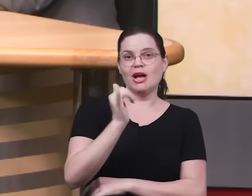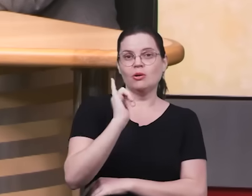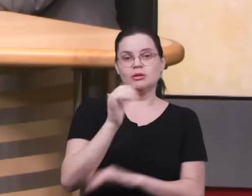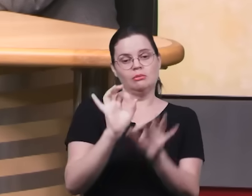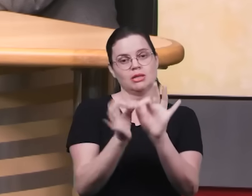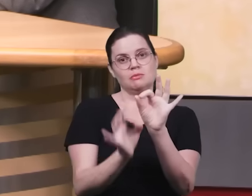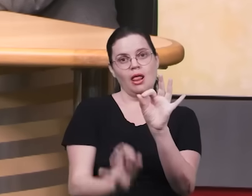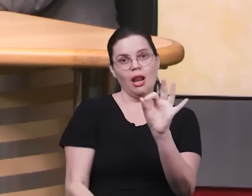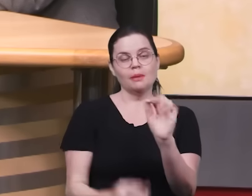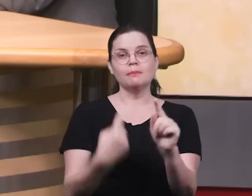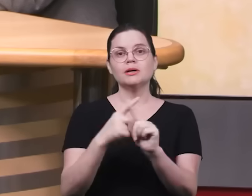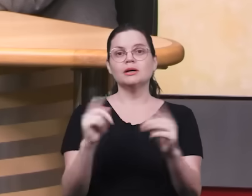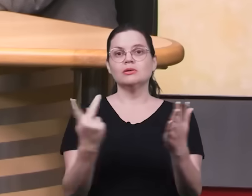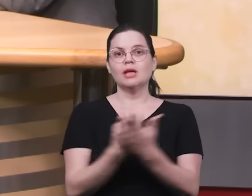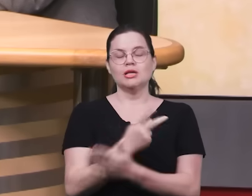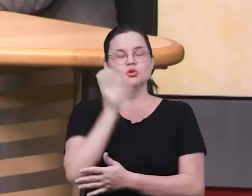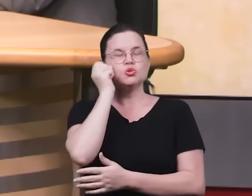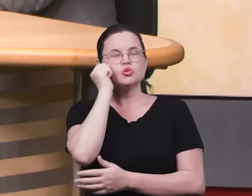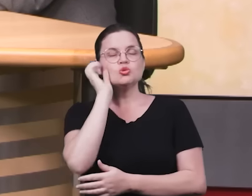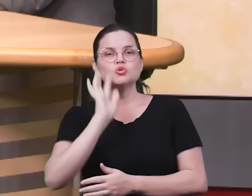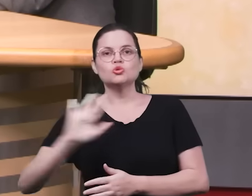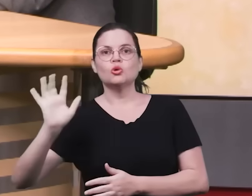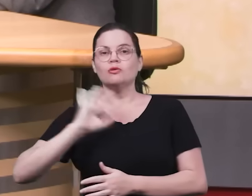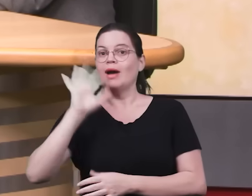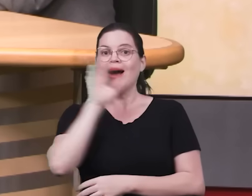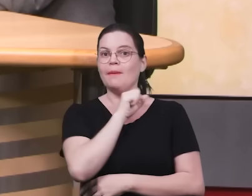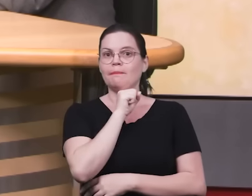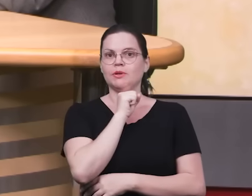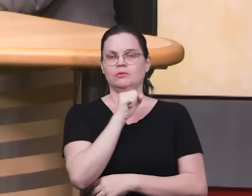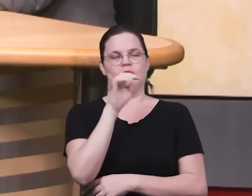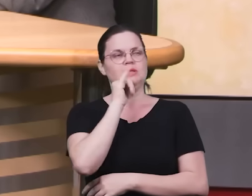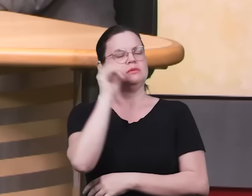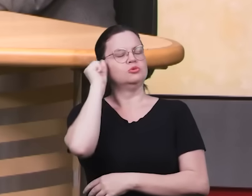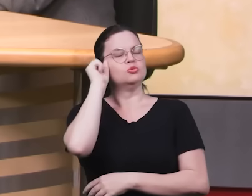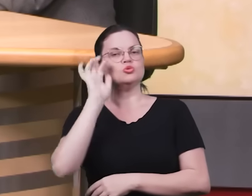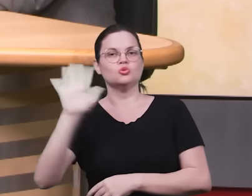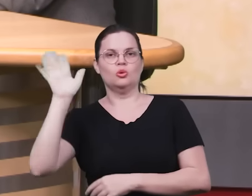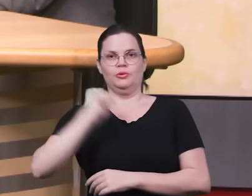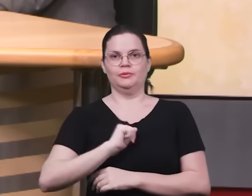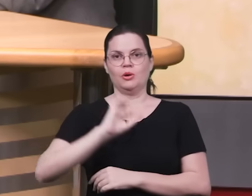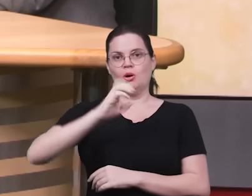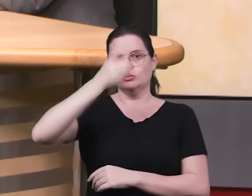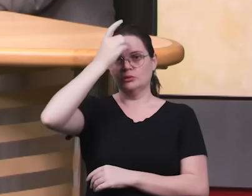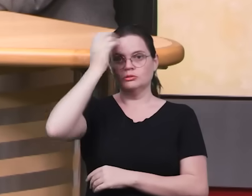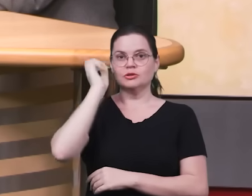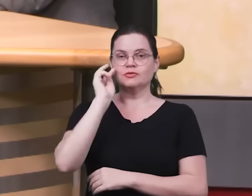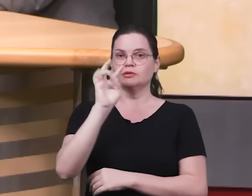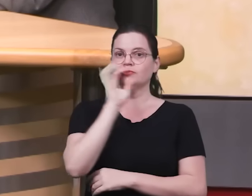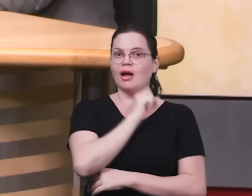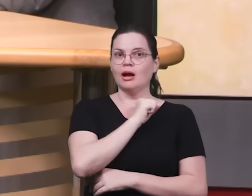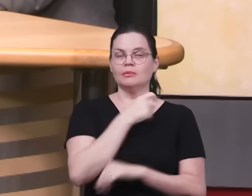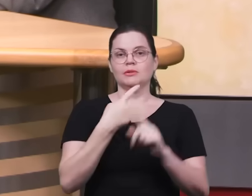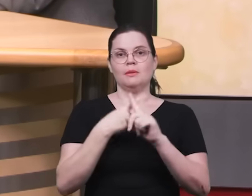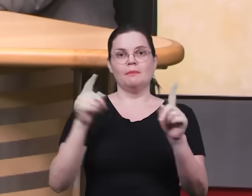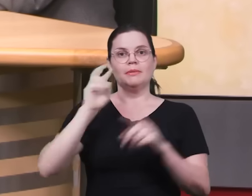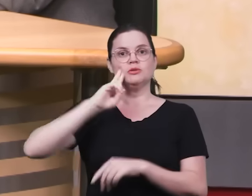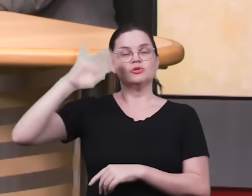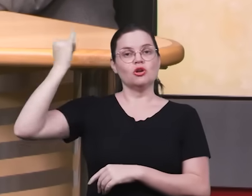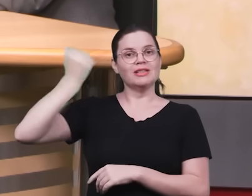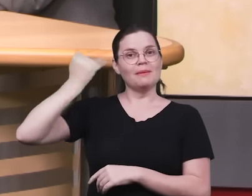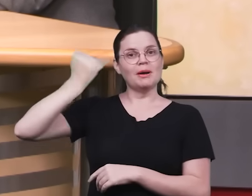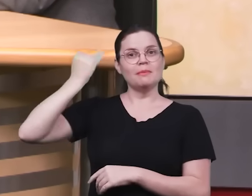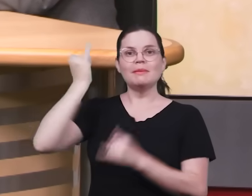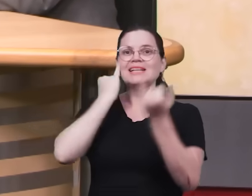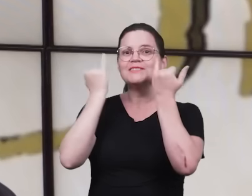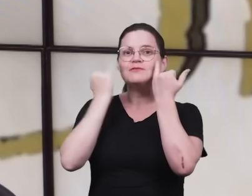maior. Por quê? Porque às vezes você vê uma cena, por exemplo, no sonho, numa visão, e a onisciência de Deus, ele te dá toda a